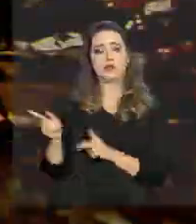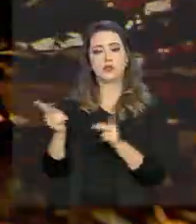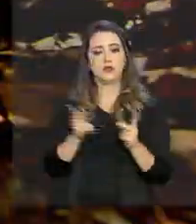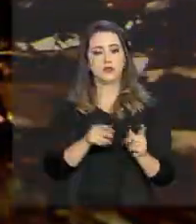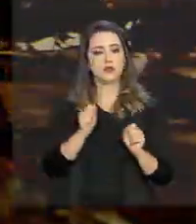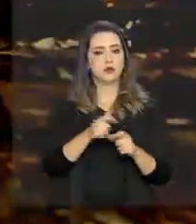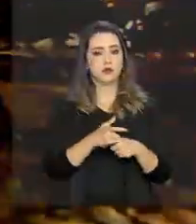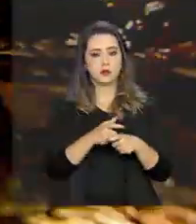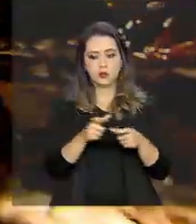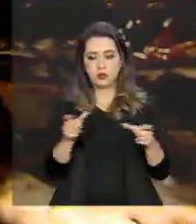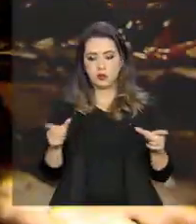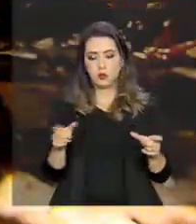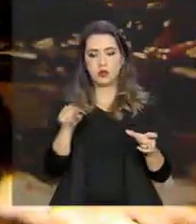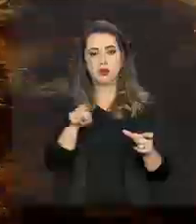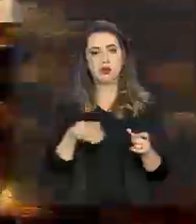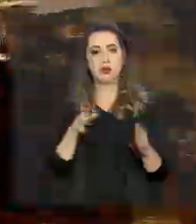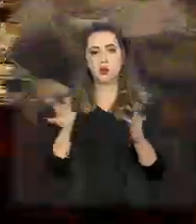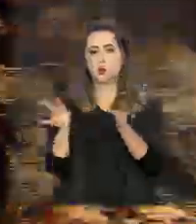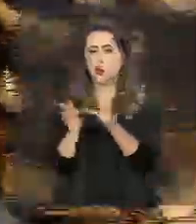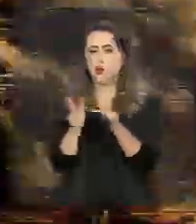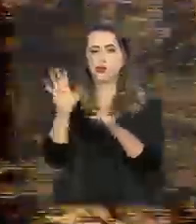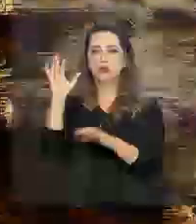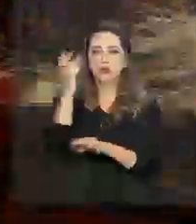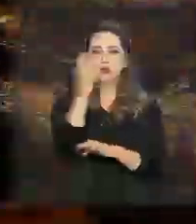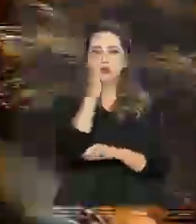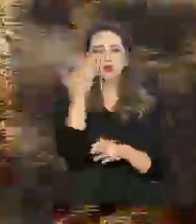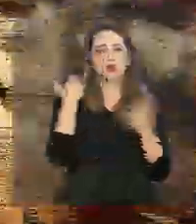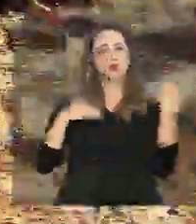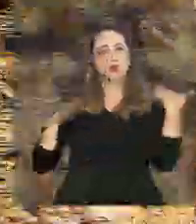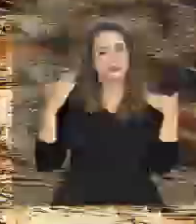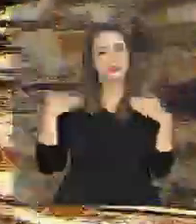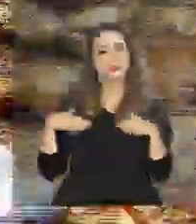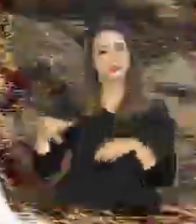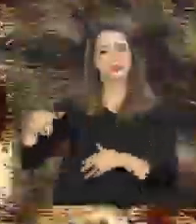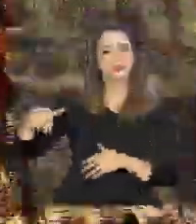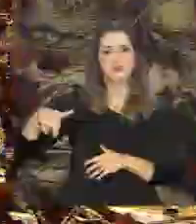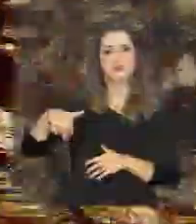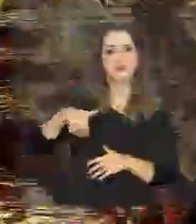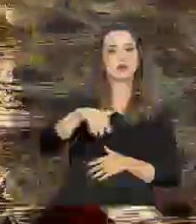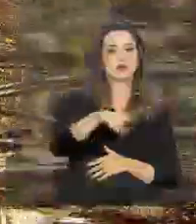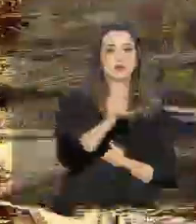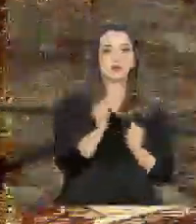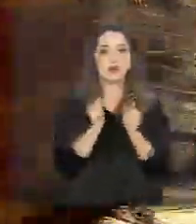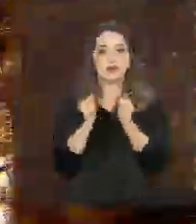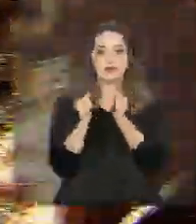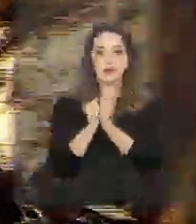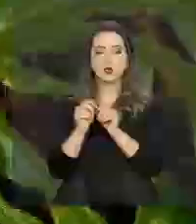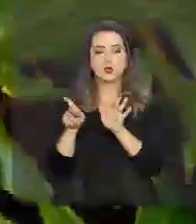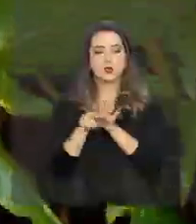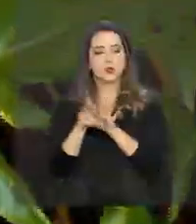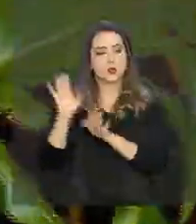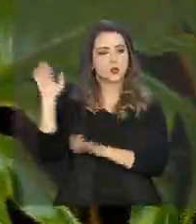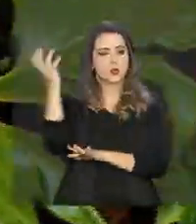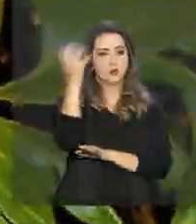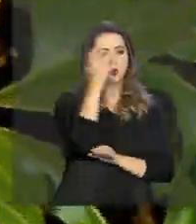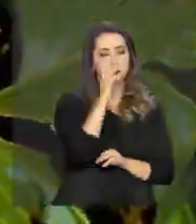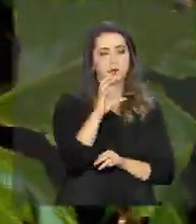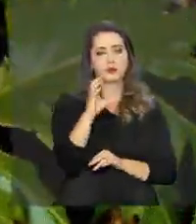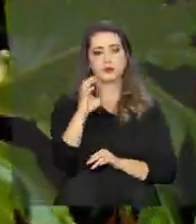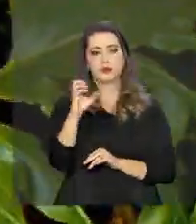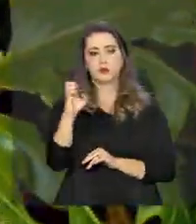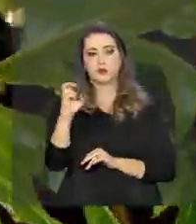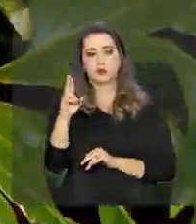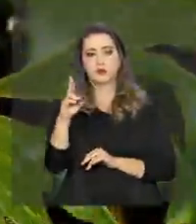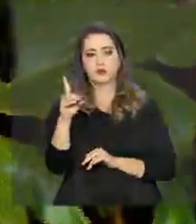ampliar o contato com a natureza ao fazer um passeio pelas trilhas cercados por plantas do cerrado o idealizador